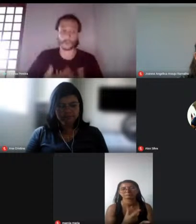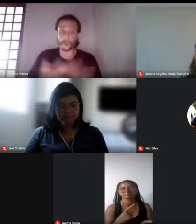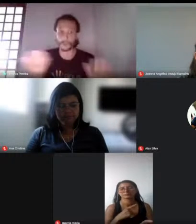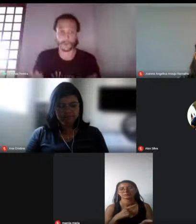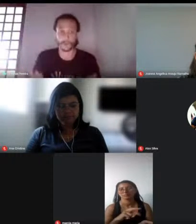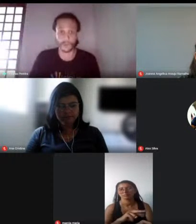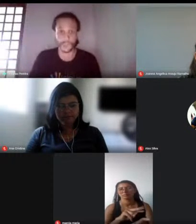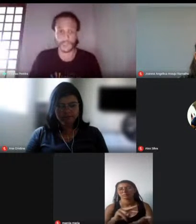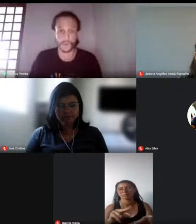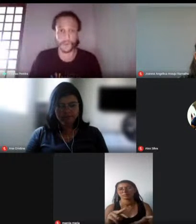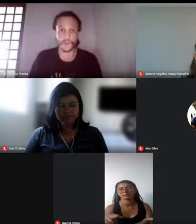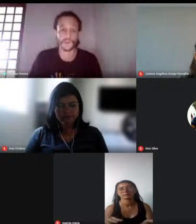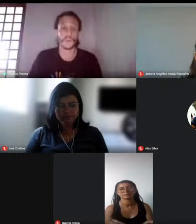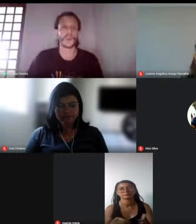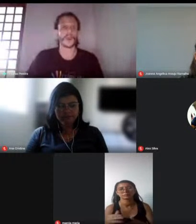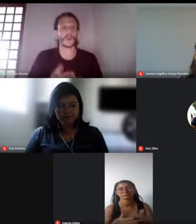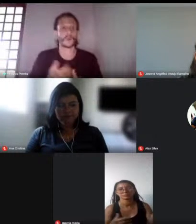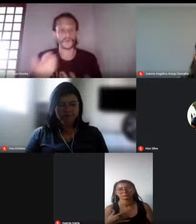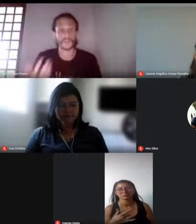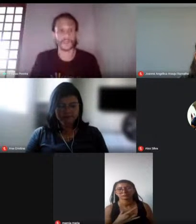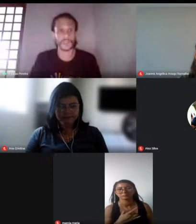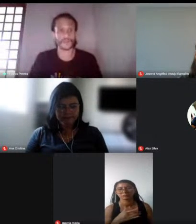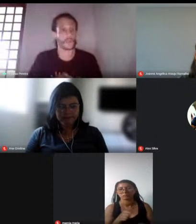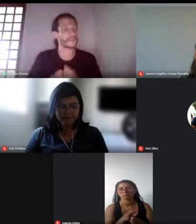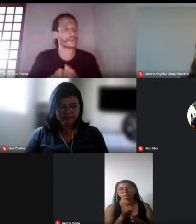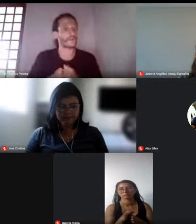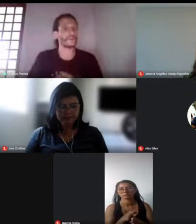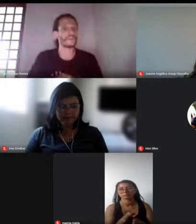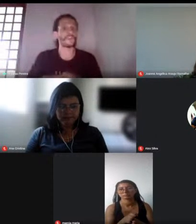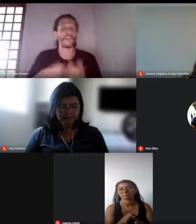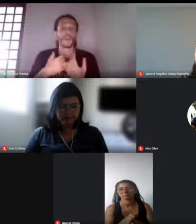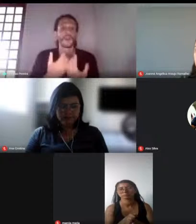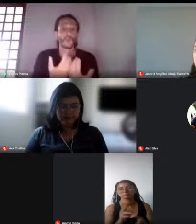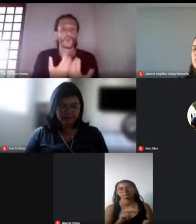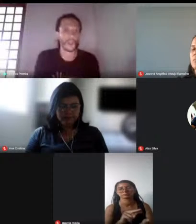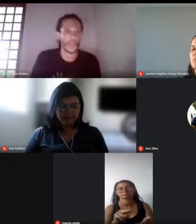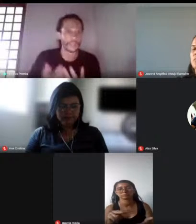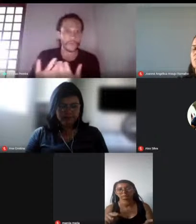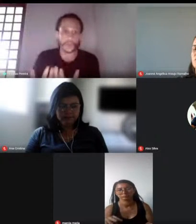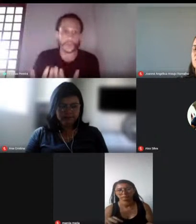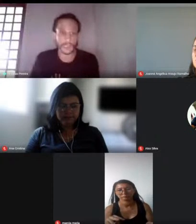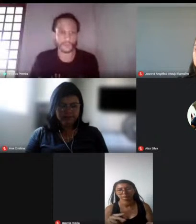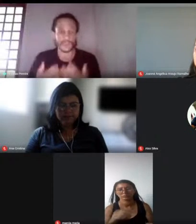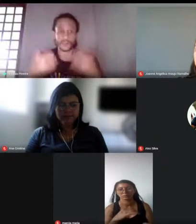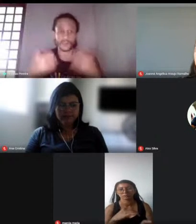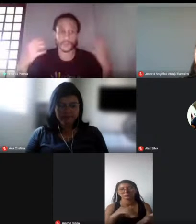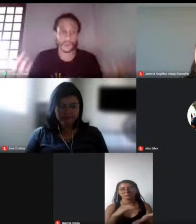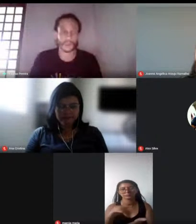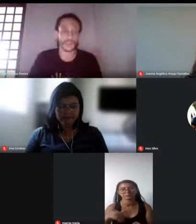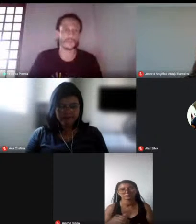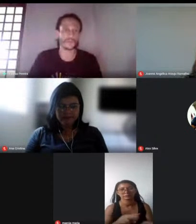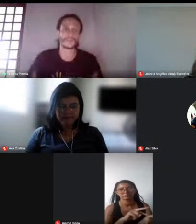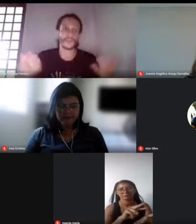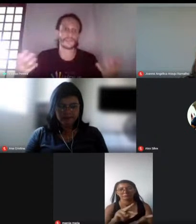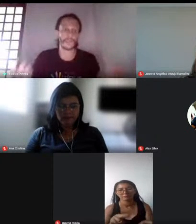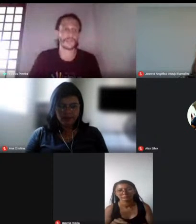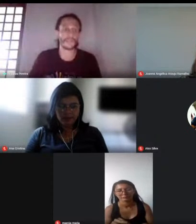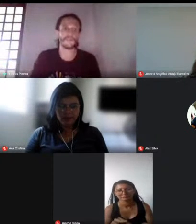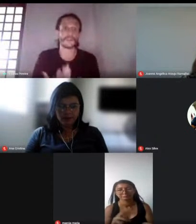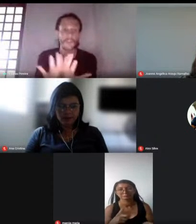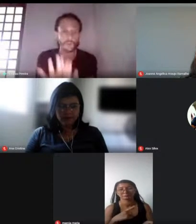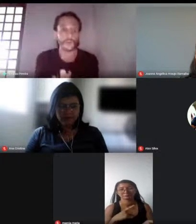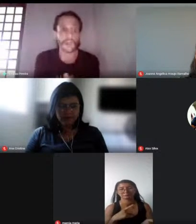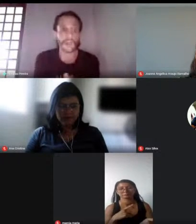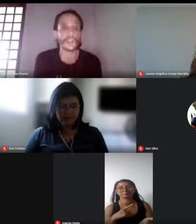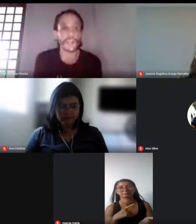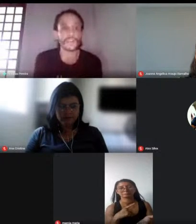saúde, o Conselho Nacional de Saúde, o CONAS, CONASEMS, né, os nossos secretários municipais, estaduais, enfim, nós temos uma agenda nacional